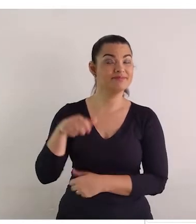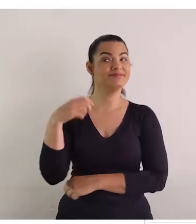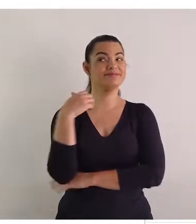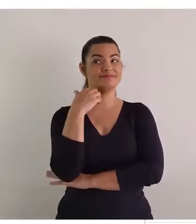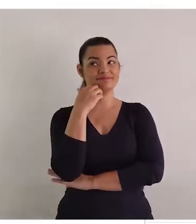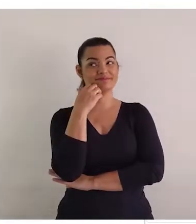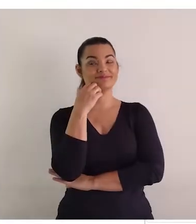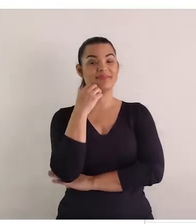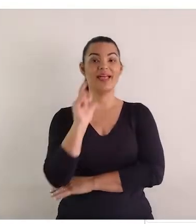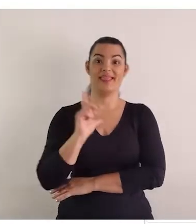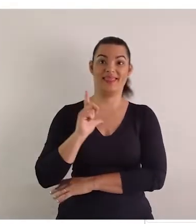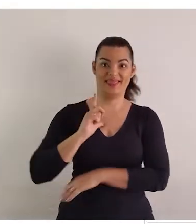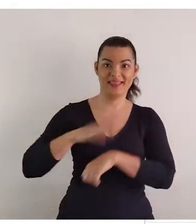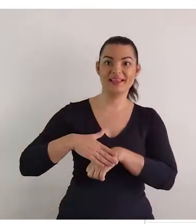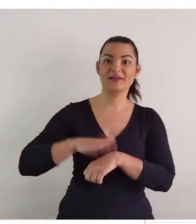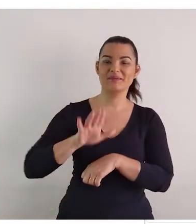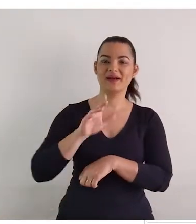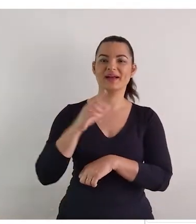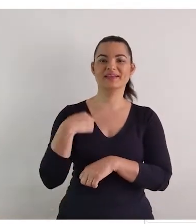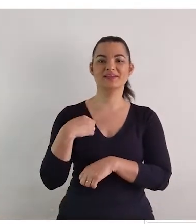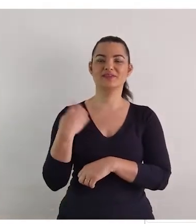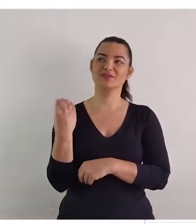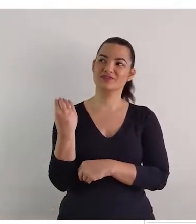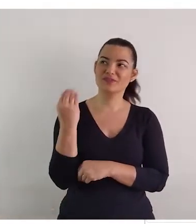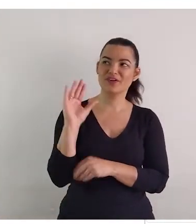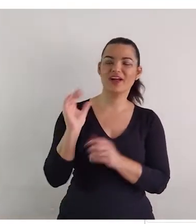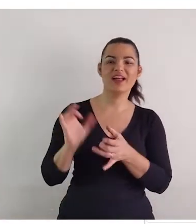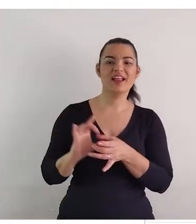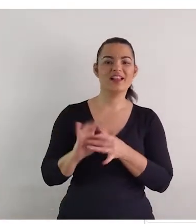Temos mais aqui, vou deixar aí para vocês pensarem.